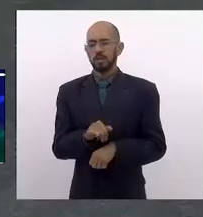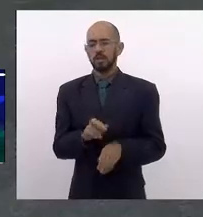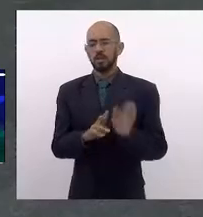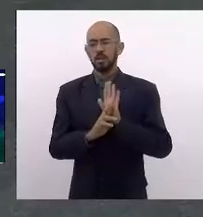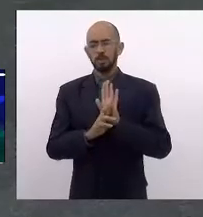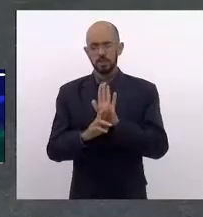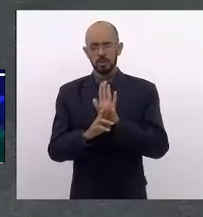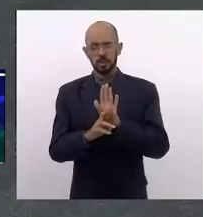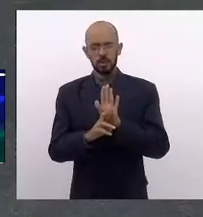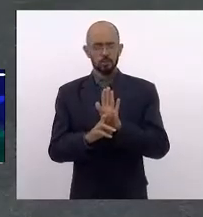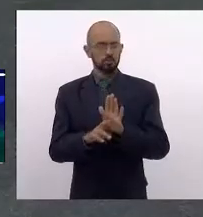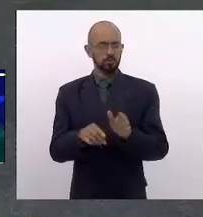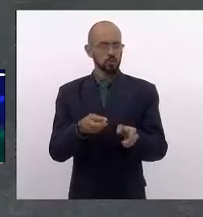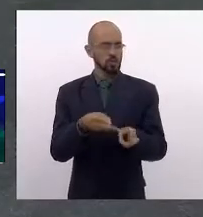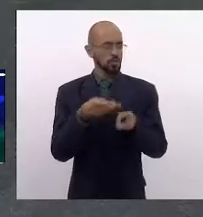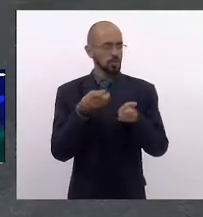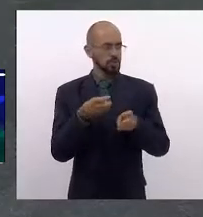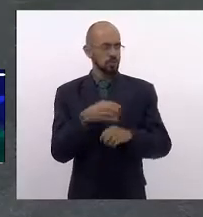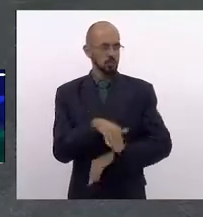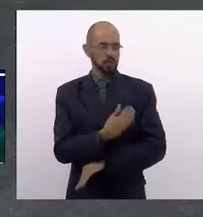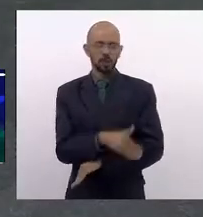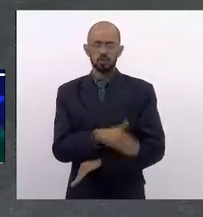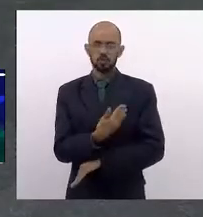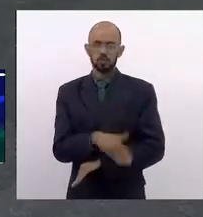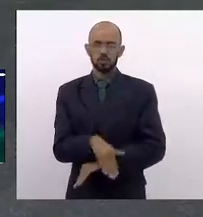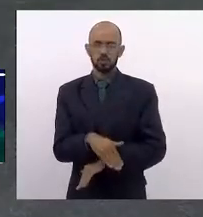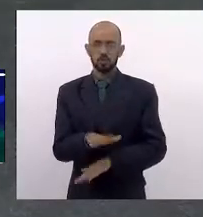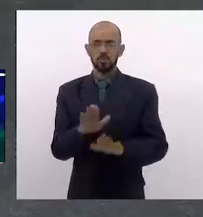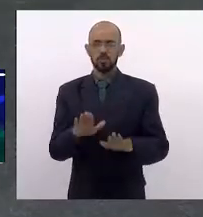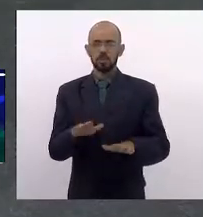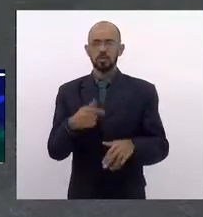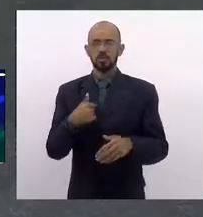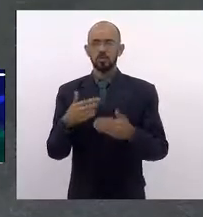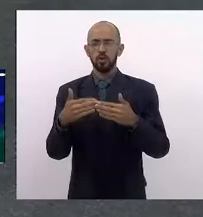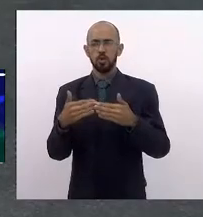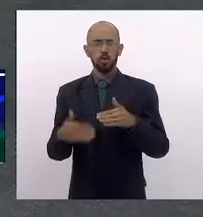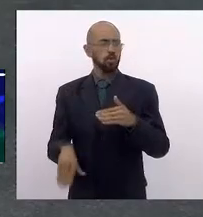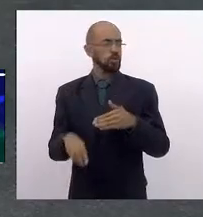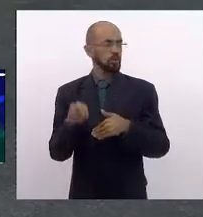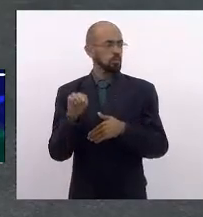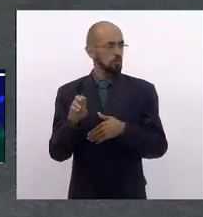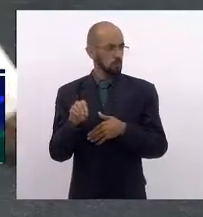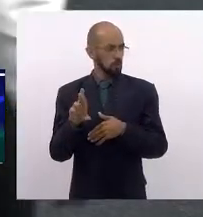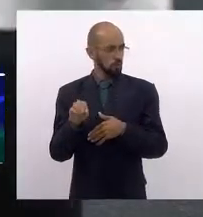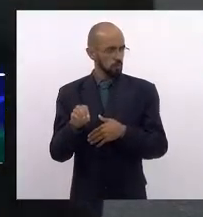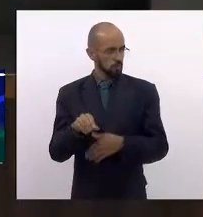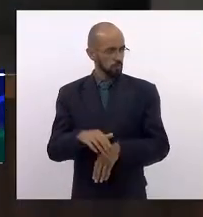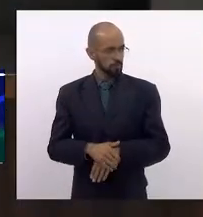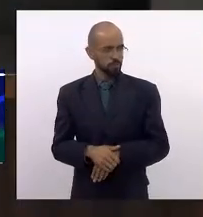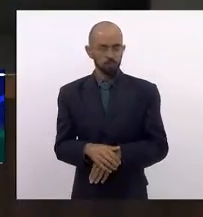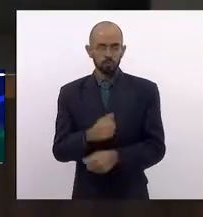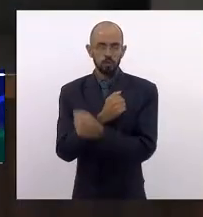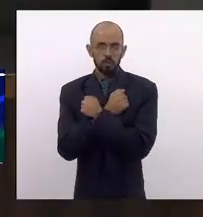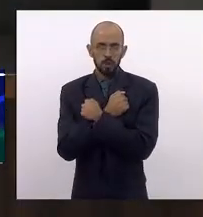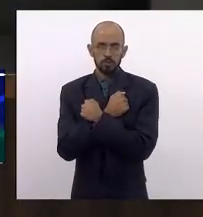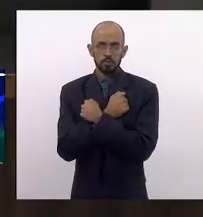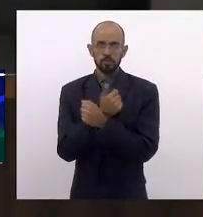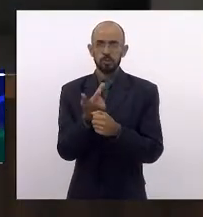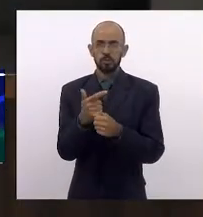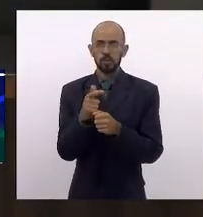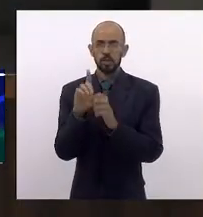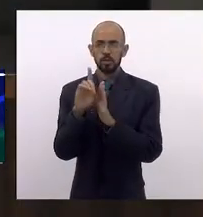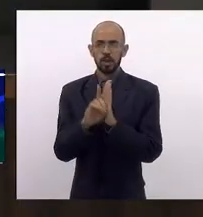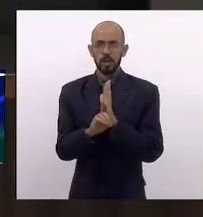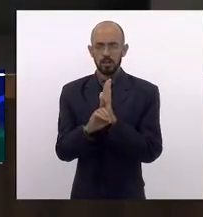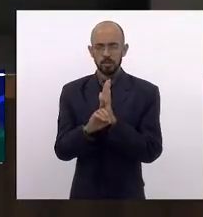nós estamos observando nas ruas só não vê quem não quer apesar que eu sou radicalmente contra amor um abraço pra ver o que que era fazer